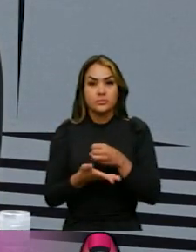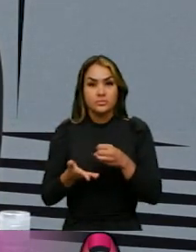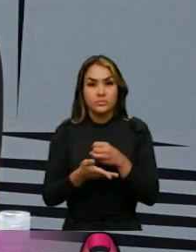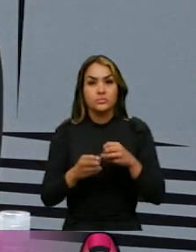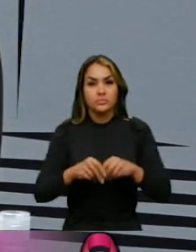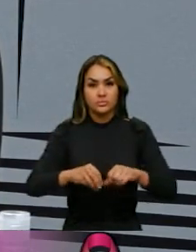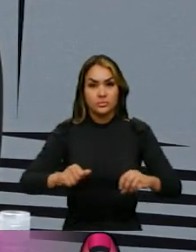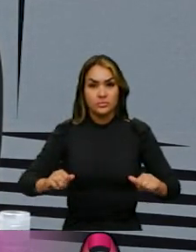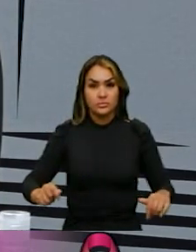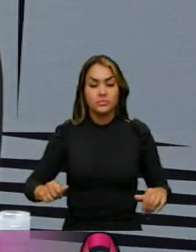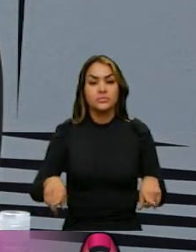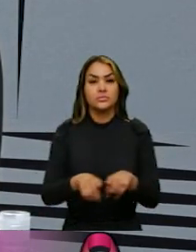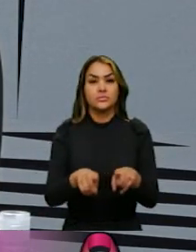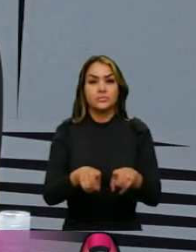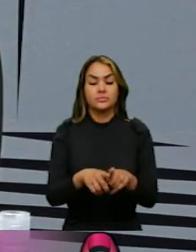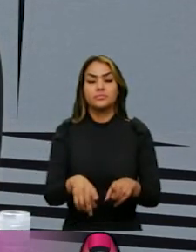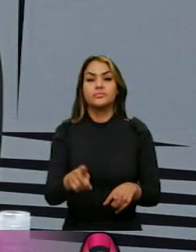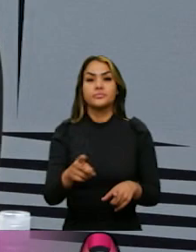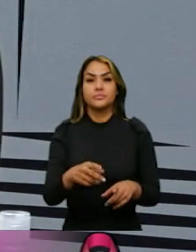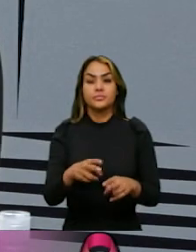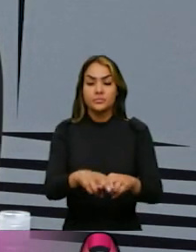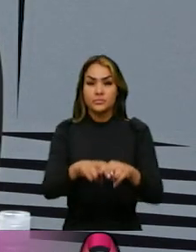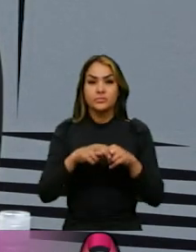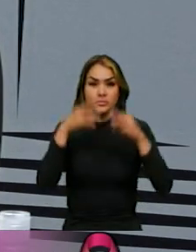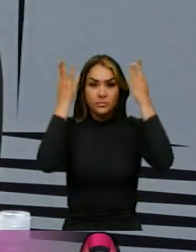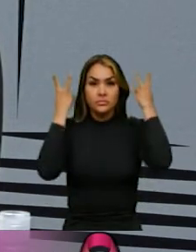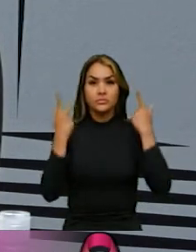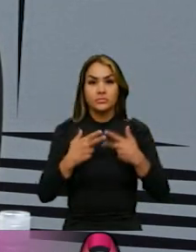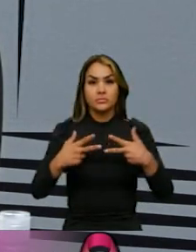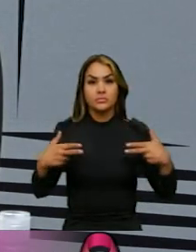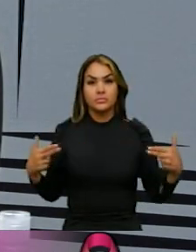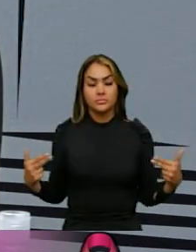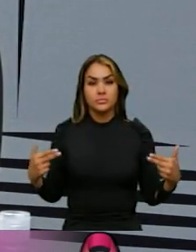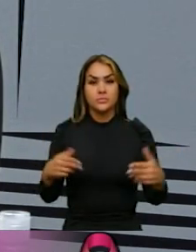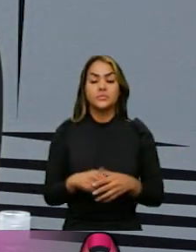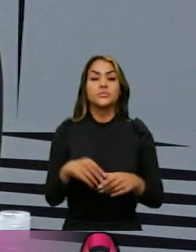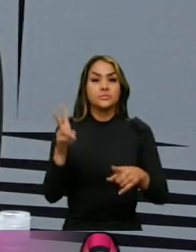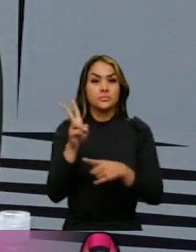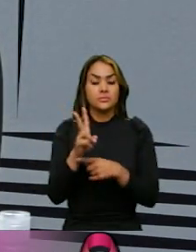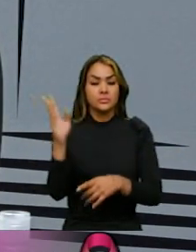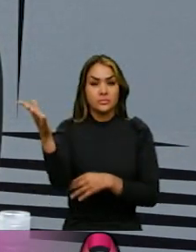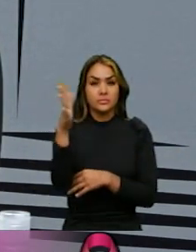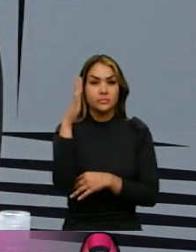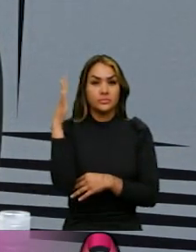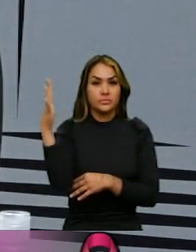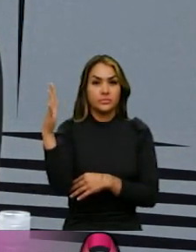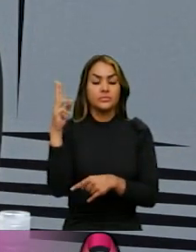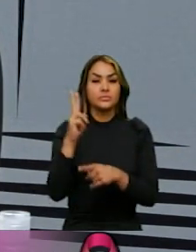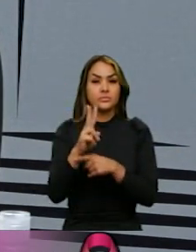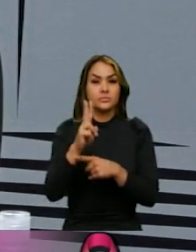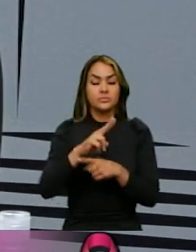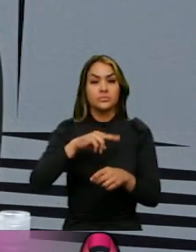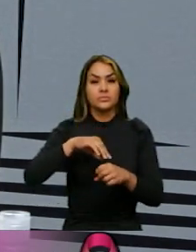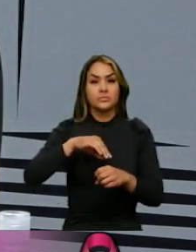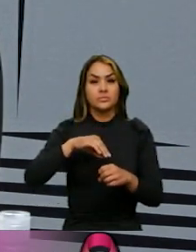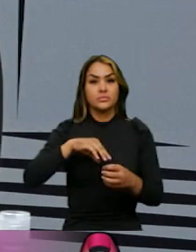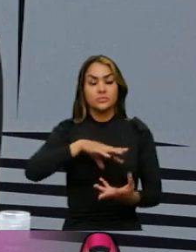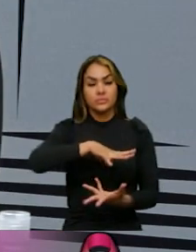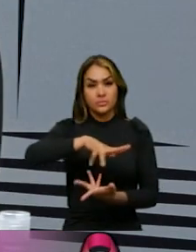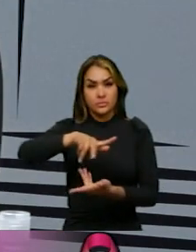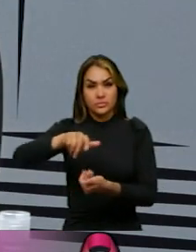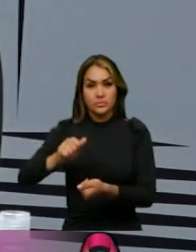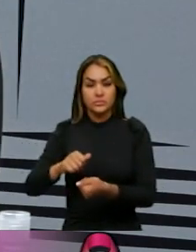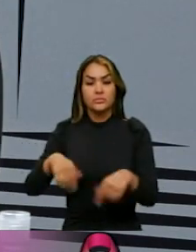biodiversidade, considerando que preservar as árvores é essencial para a saúde do planeta e das gerações futuras, pois contribuem